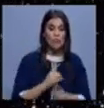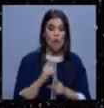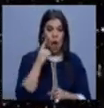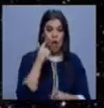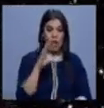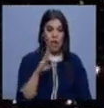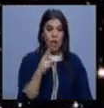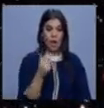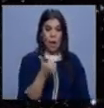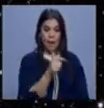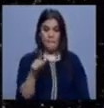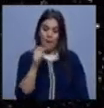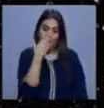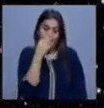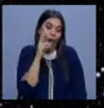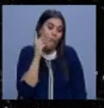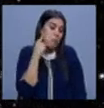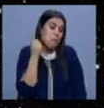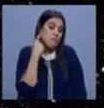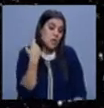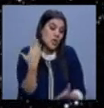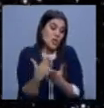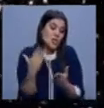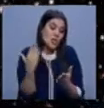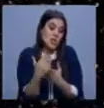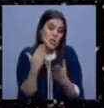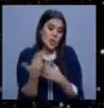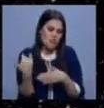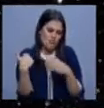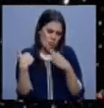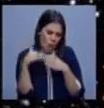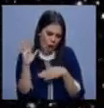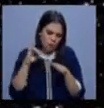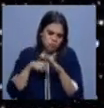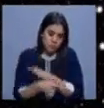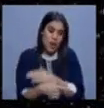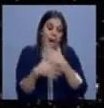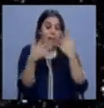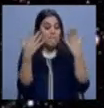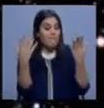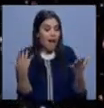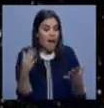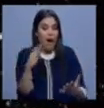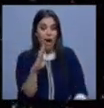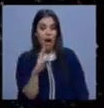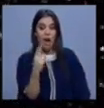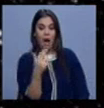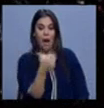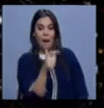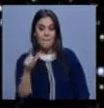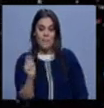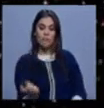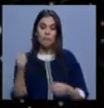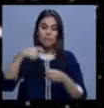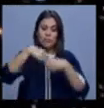Hubble ouviu, entre aspas, dizer que este estudo ultrapassou aquele que ele fez, do campo ultraprofundo, eis então que o Hubble associou-se ao